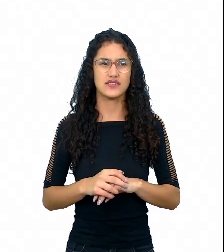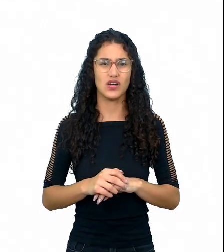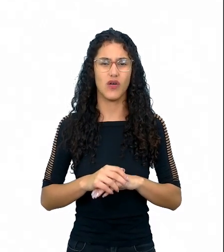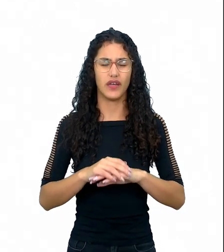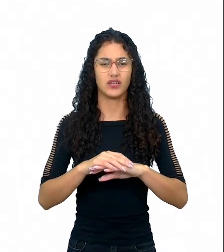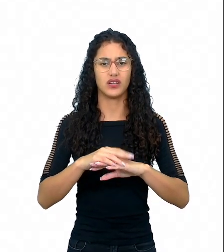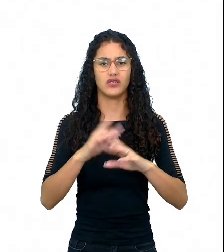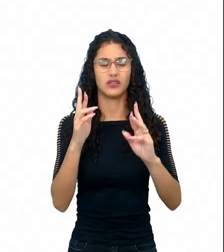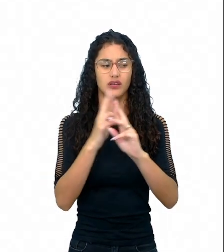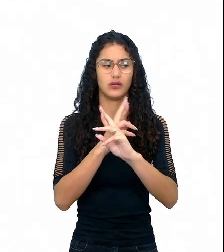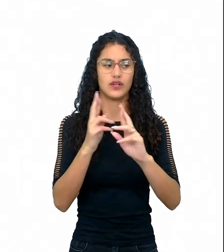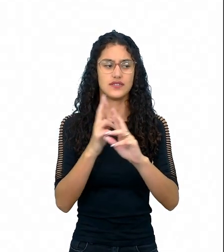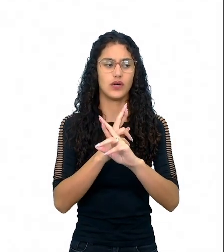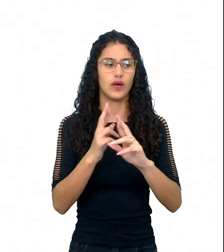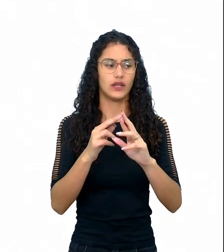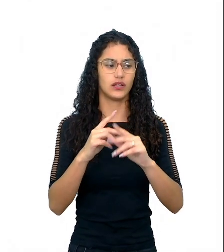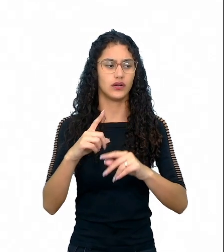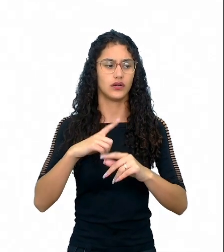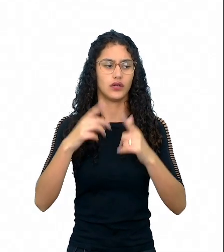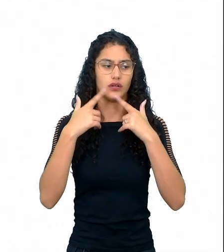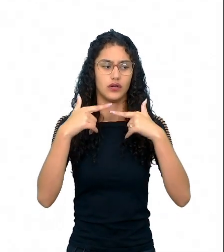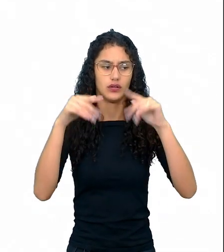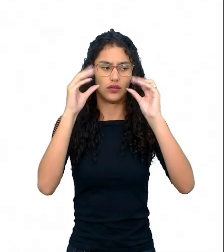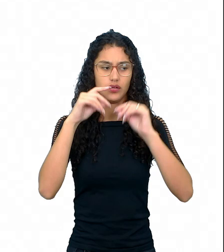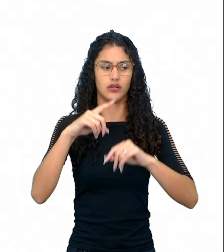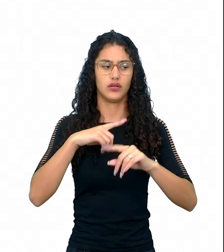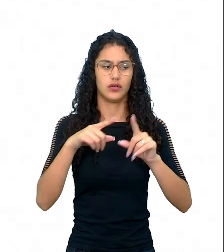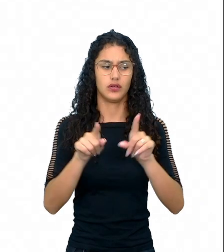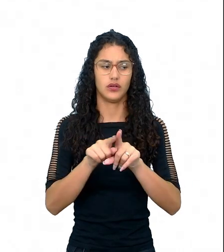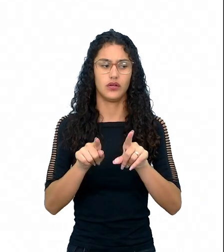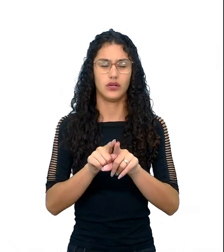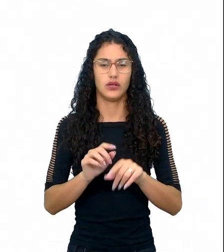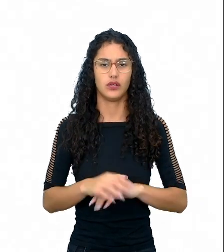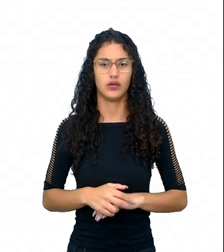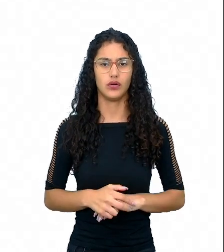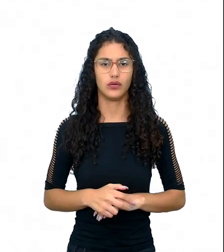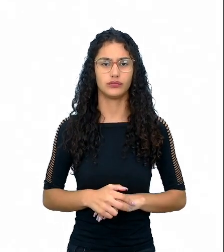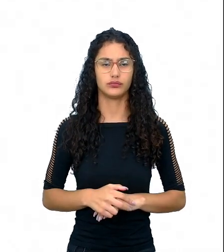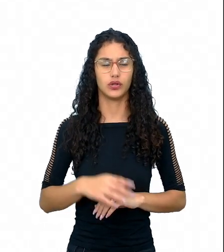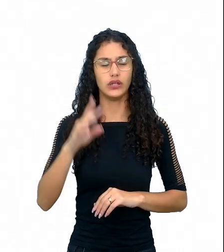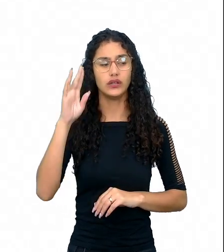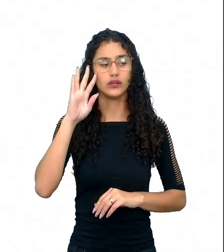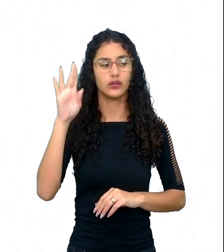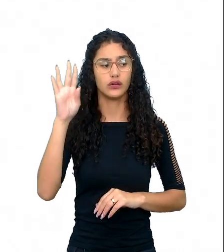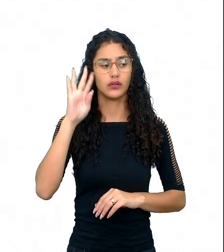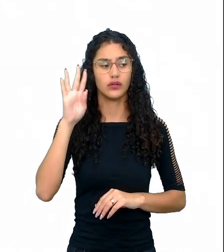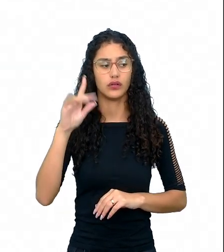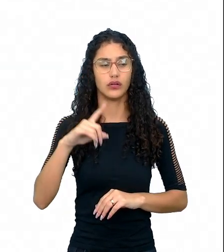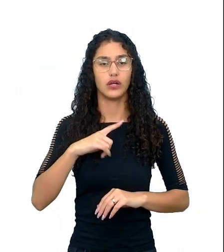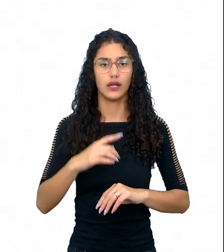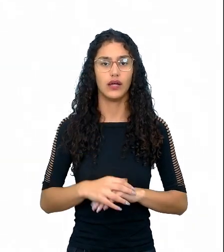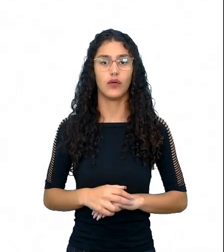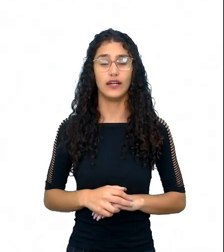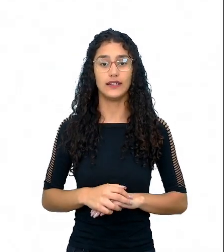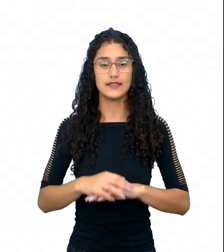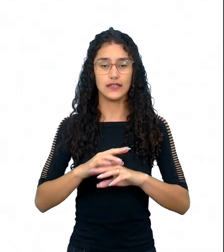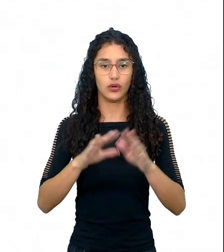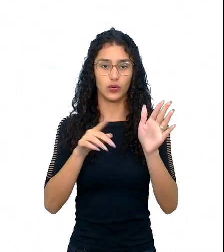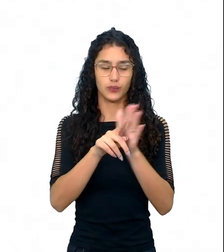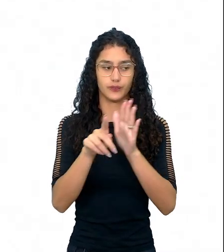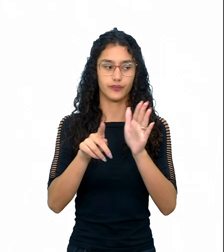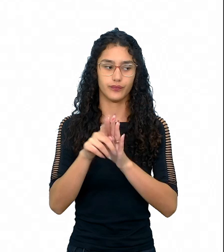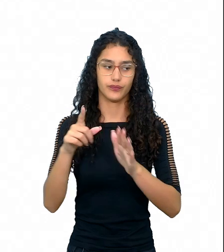em relação à língua e à linguagem. Quando nós temos também que refletir sobre essa questão